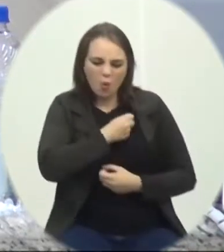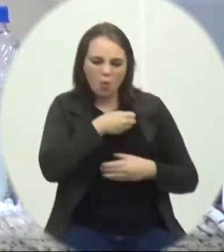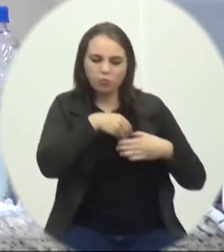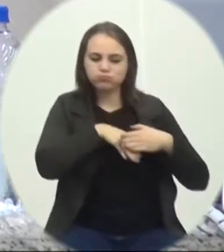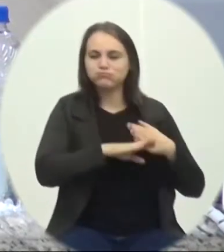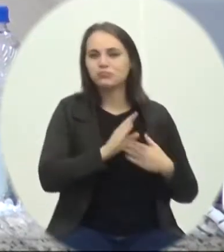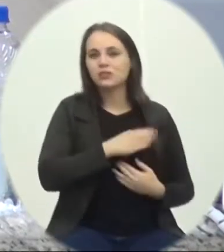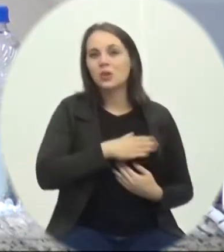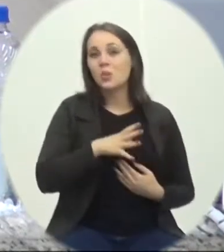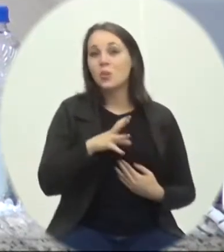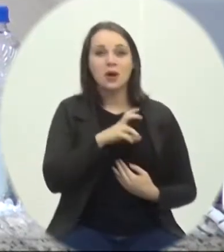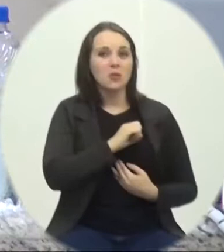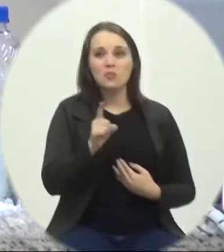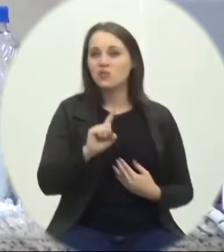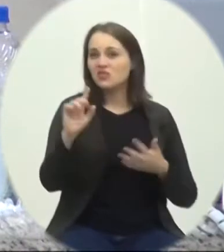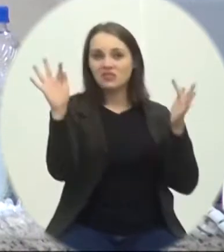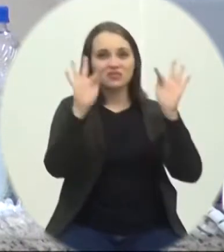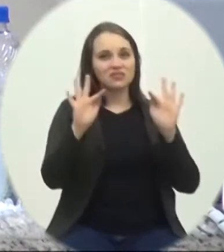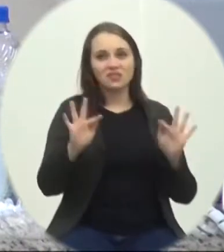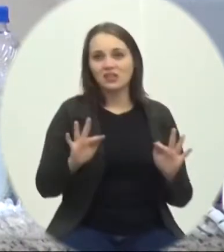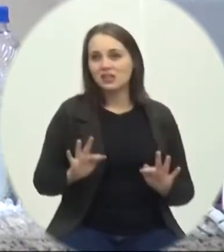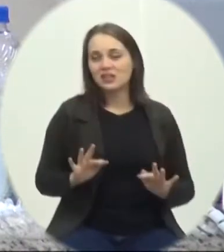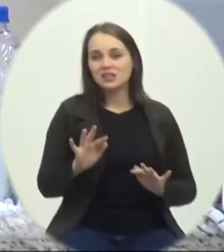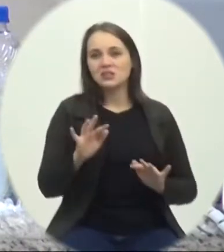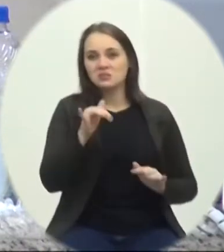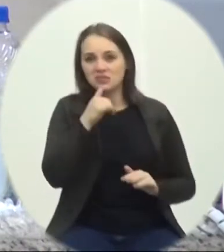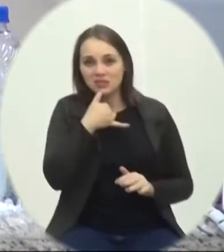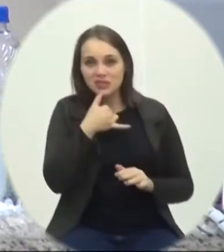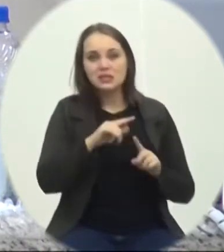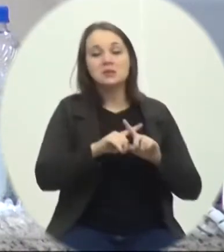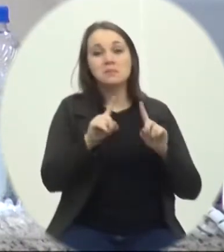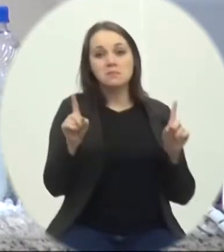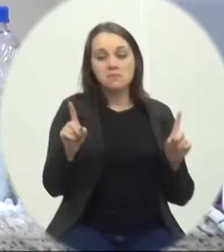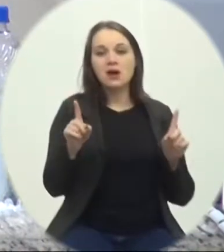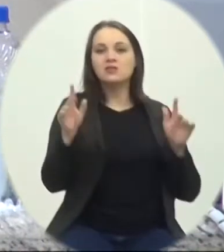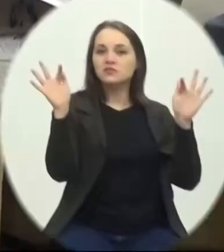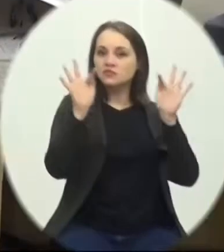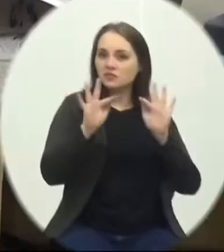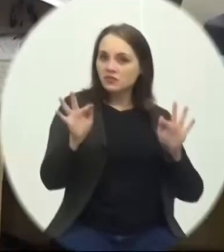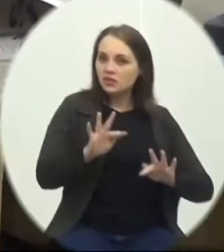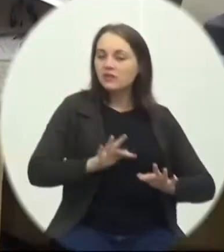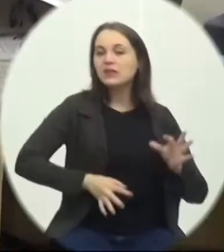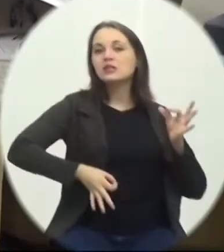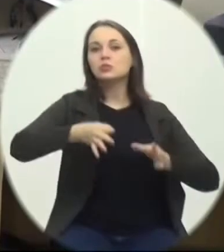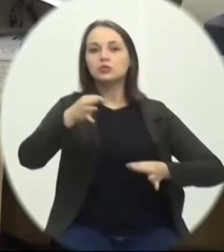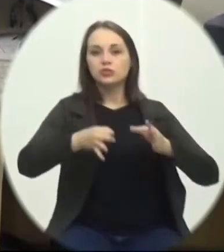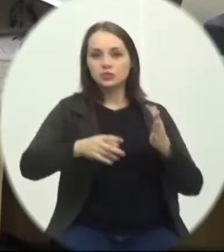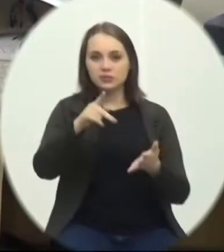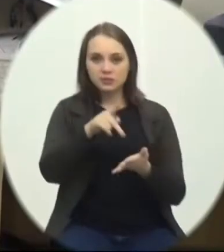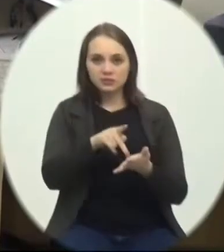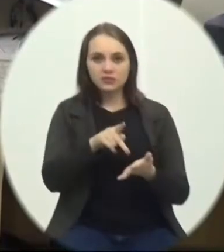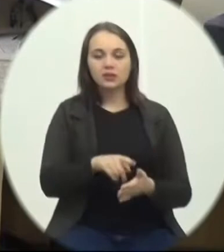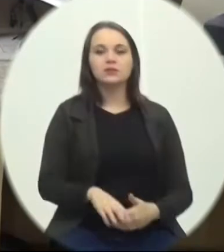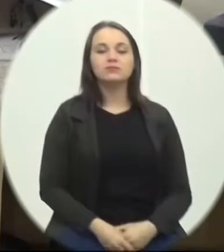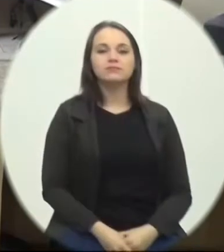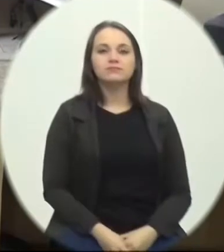se alegra com a injustiça, mas se alegra com a verdade. Solicito agora que faça a leitura do expediente.